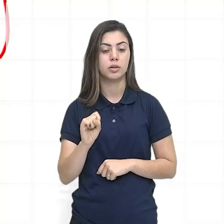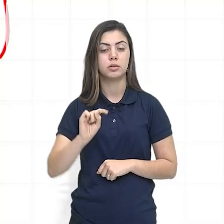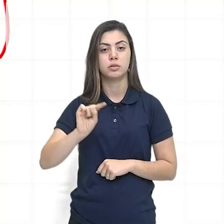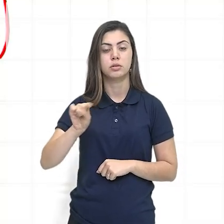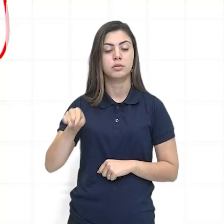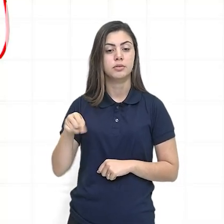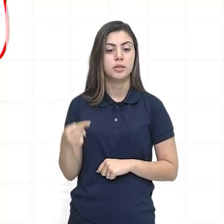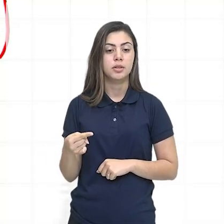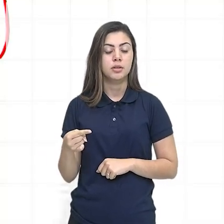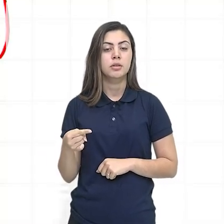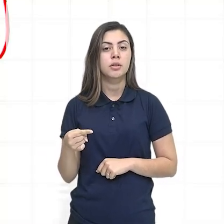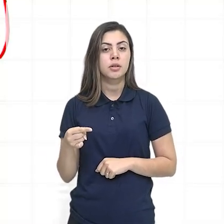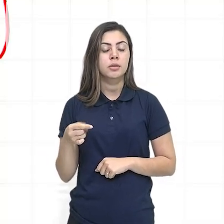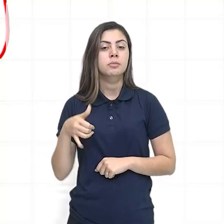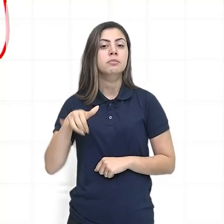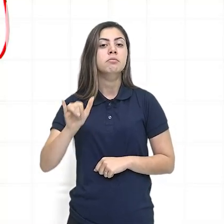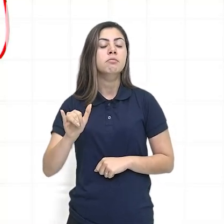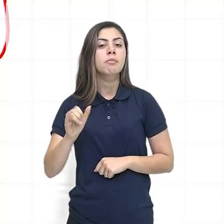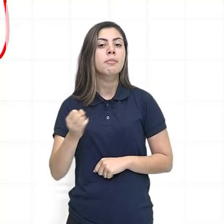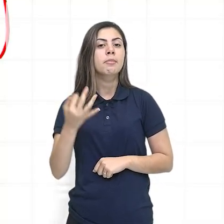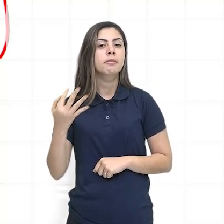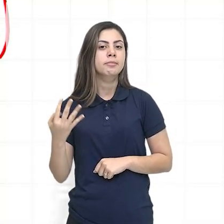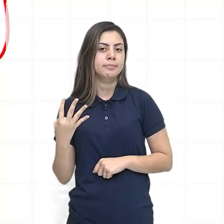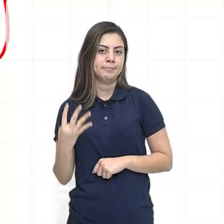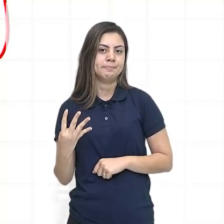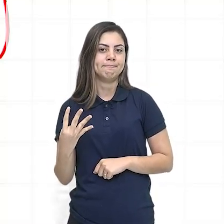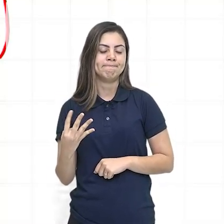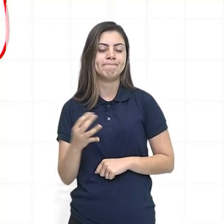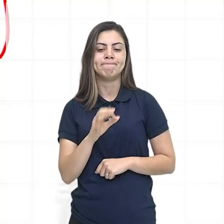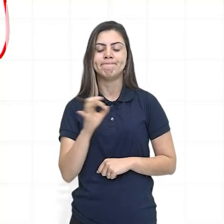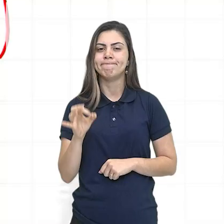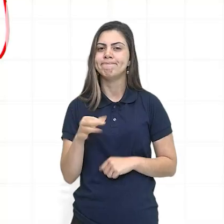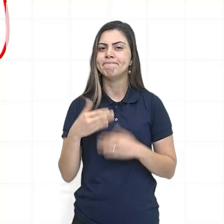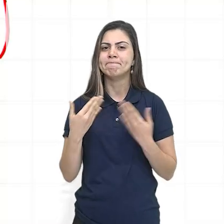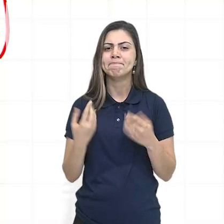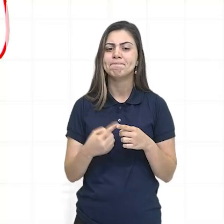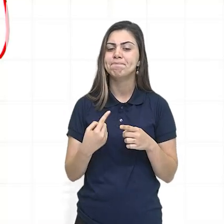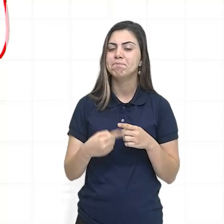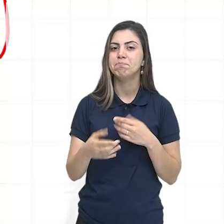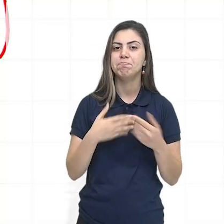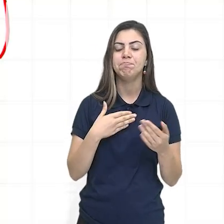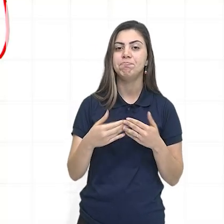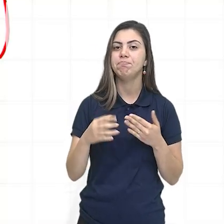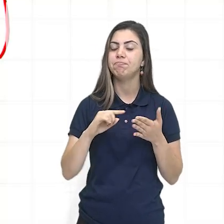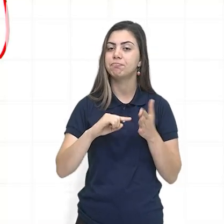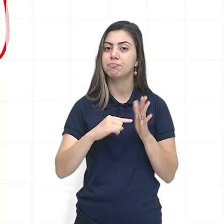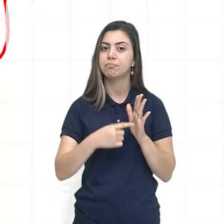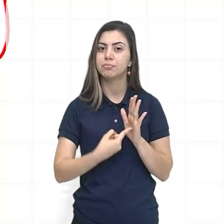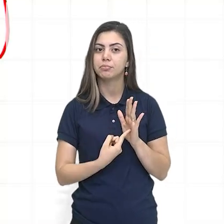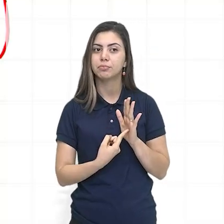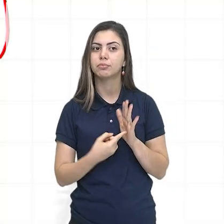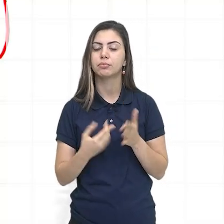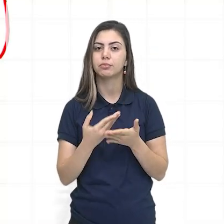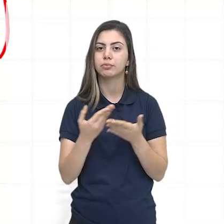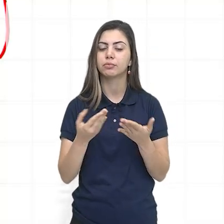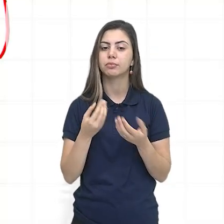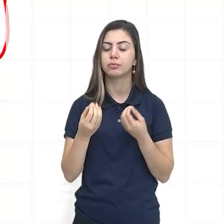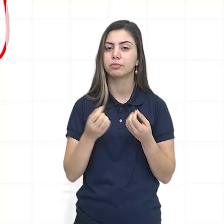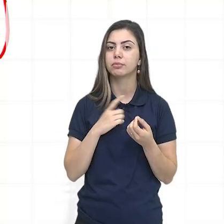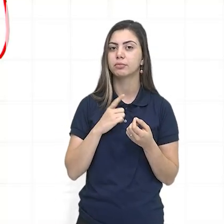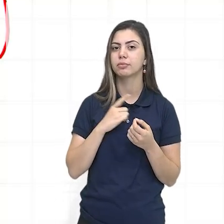de Y vai ser o 4. Porque todo e qualquer ponto, quando você vai para o